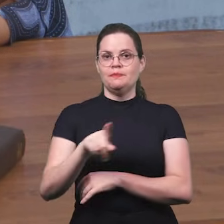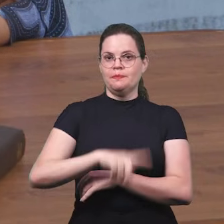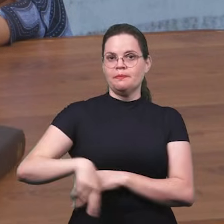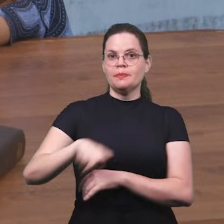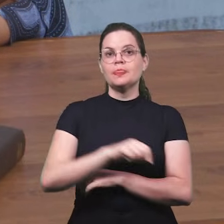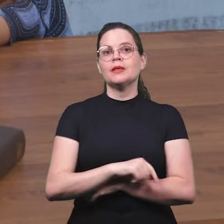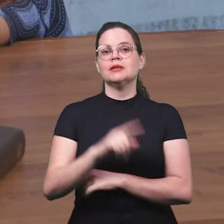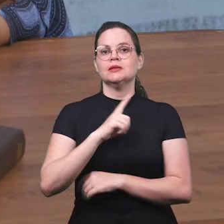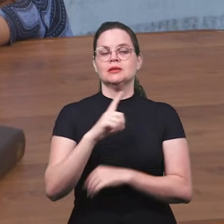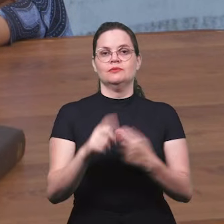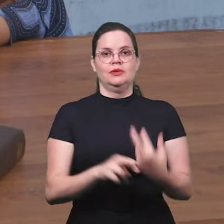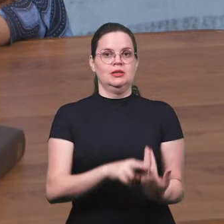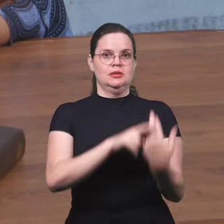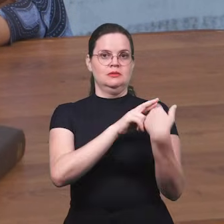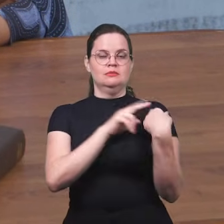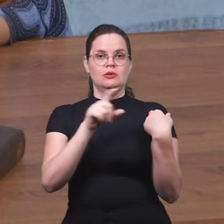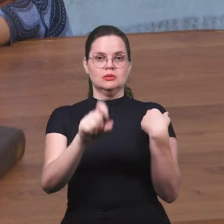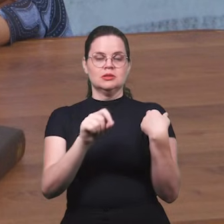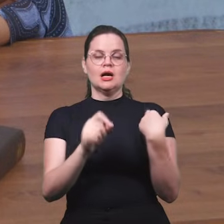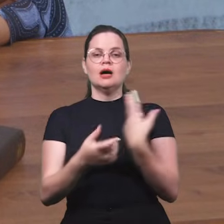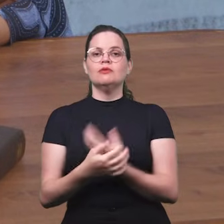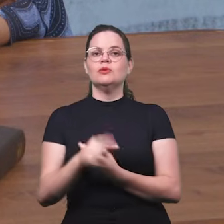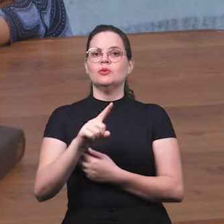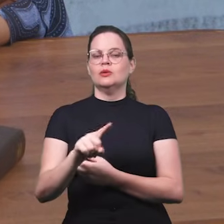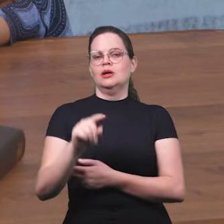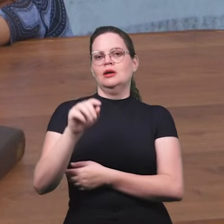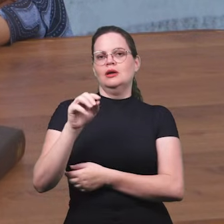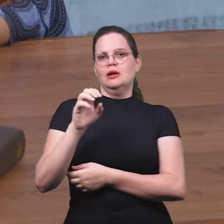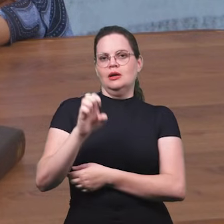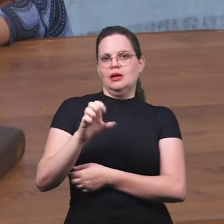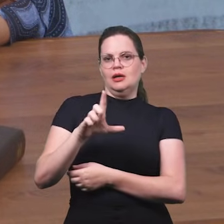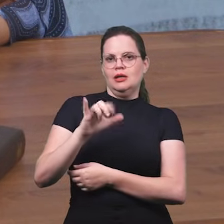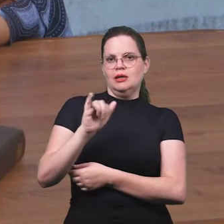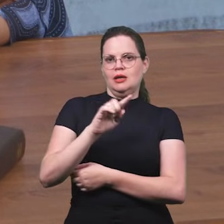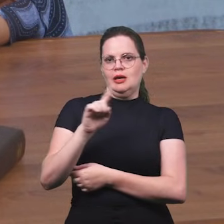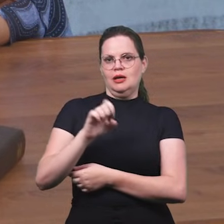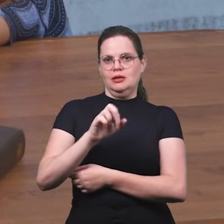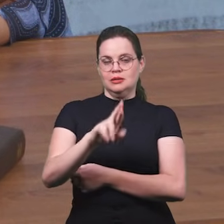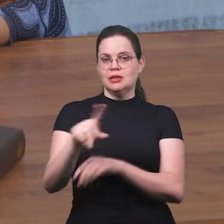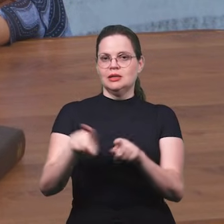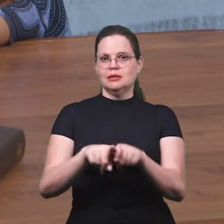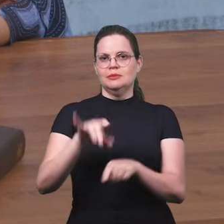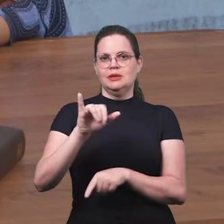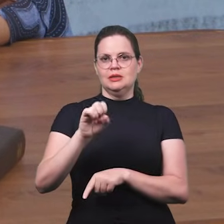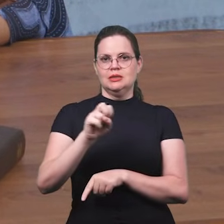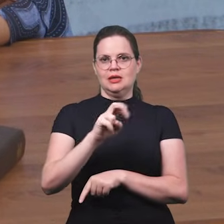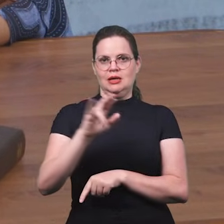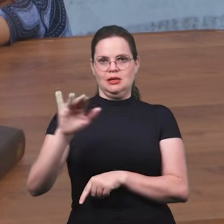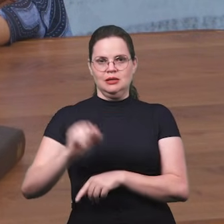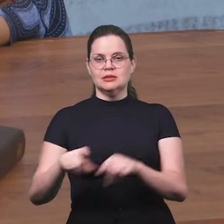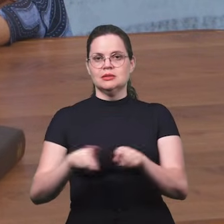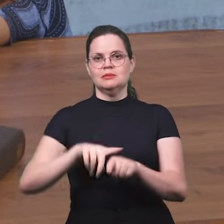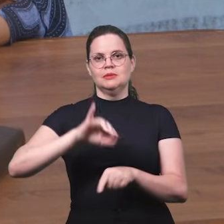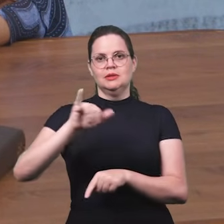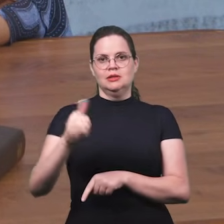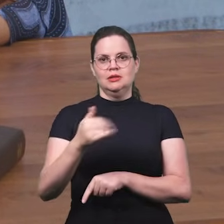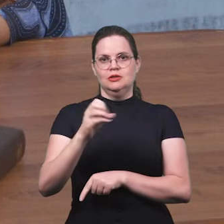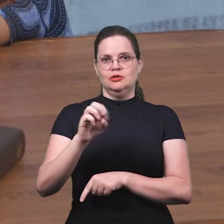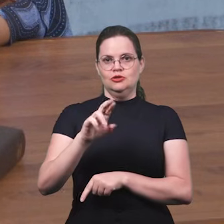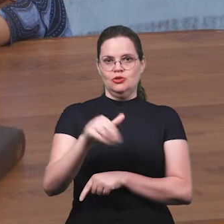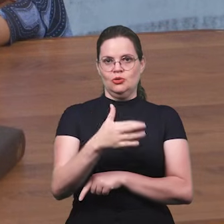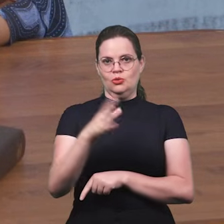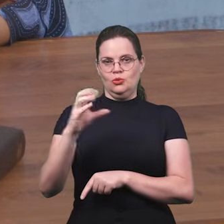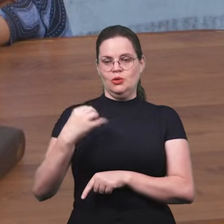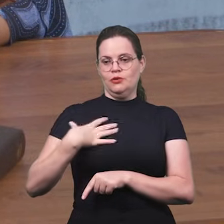de Eliezer, Reabia, seu filho, e Isaías, seu filho, e Jorão, seu filho,